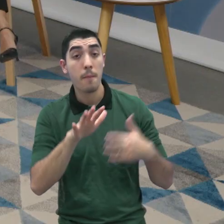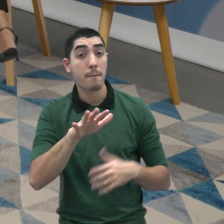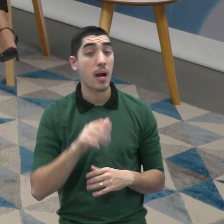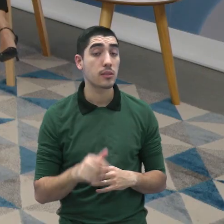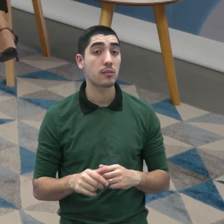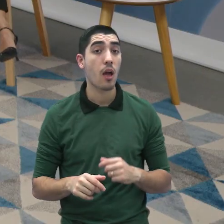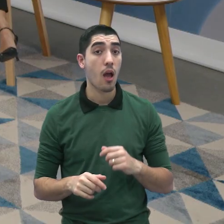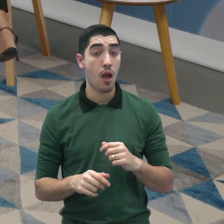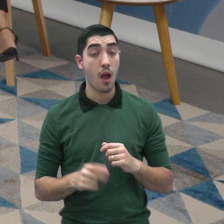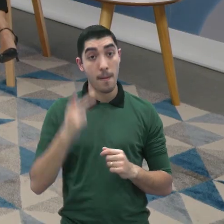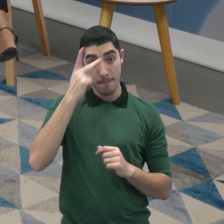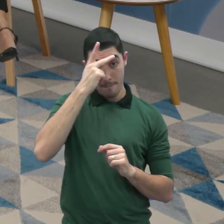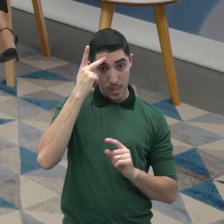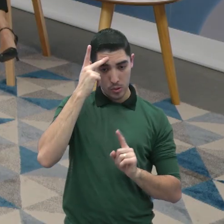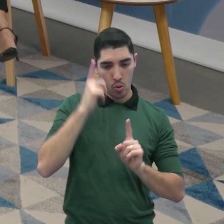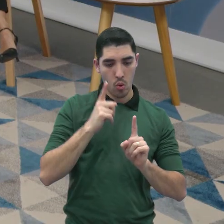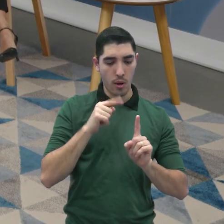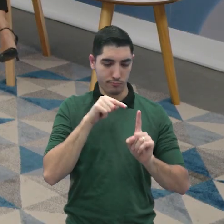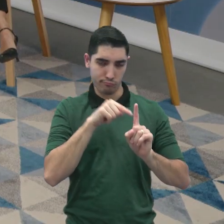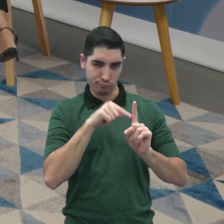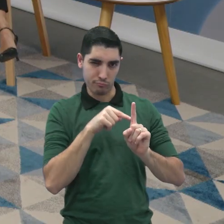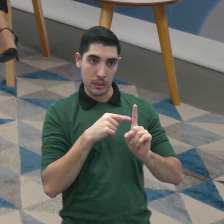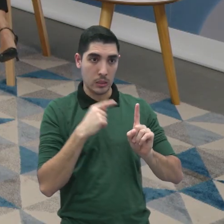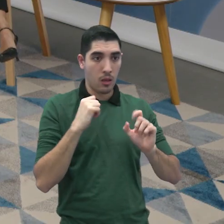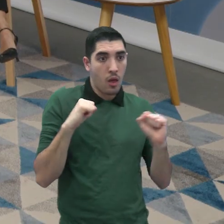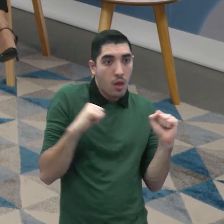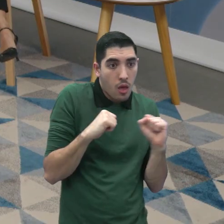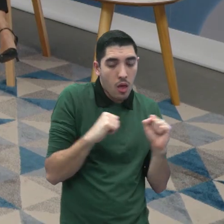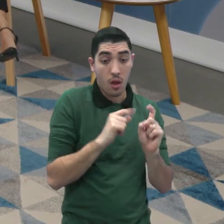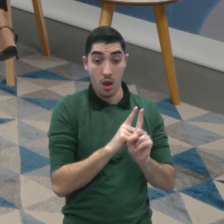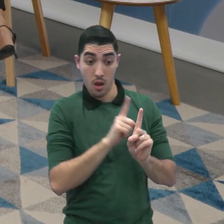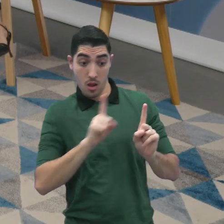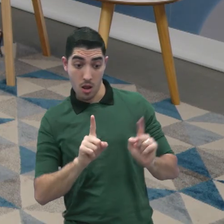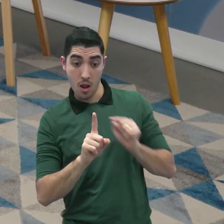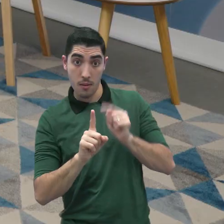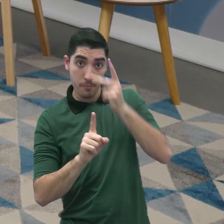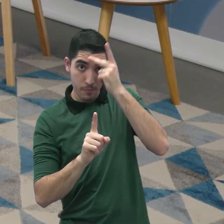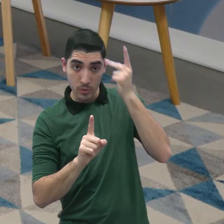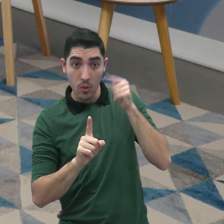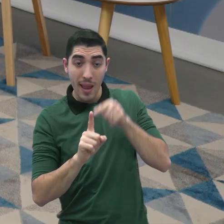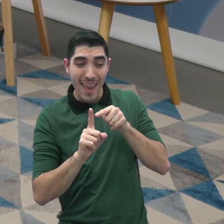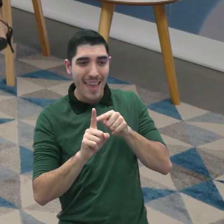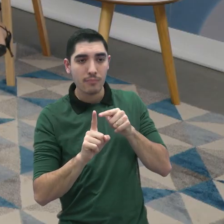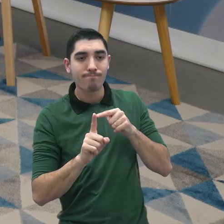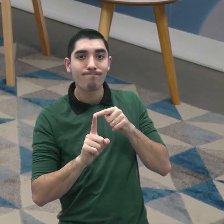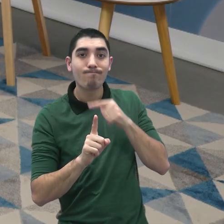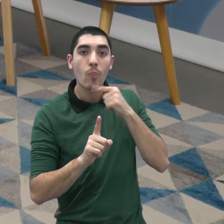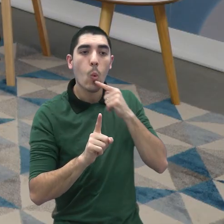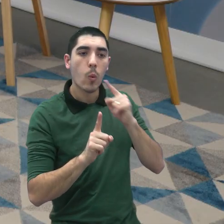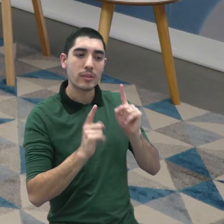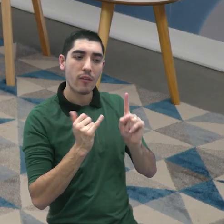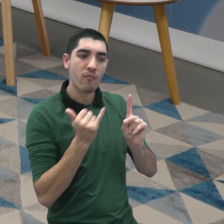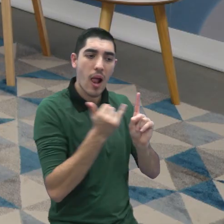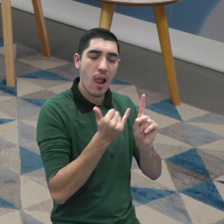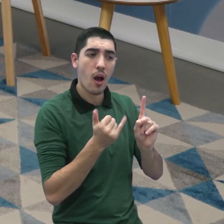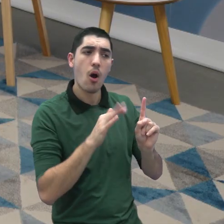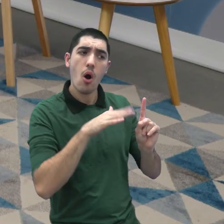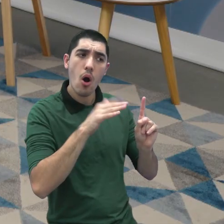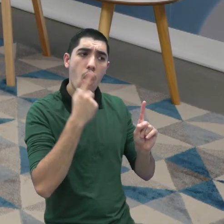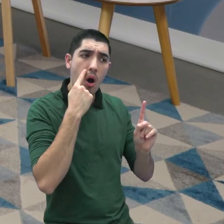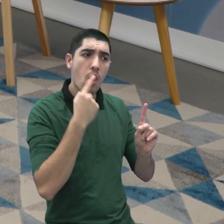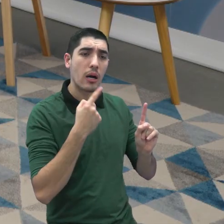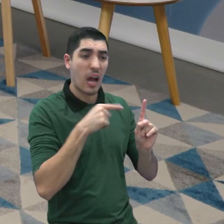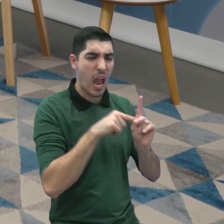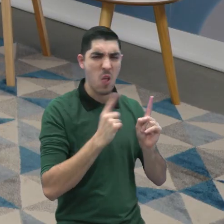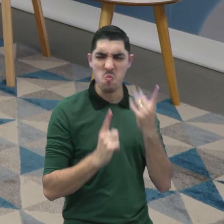quem está ali do lado daquela pessoa, seja um familiar, um amigo, enfim, tem dificuldade de intervir, porque a pessoa muitas